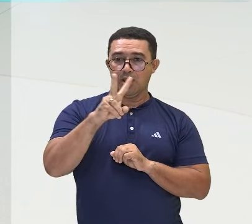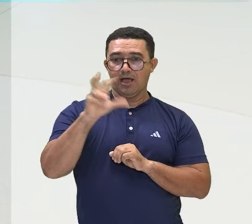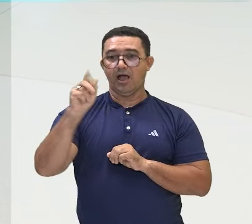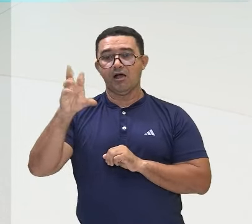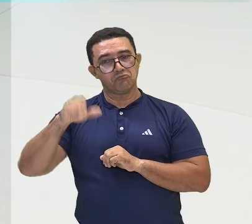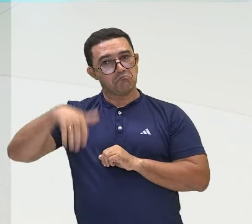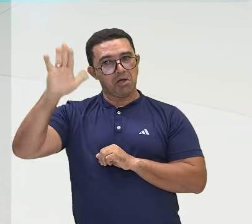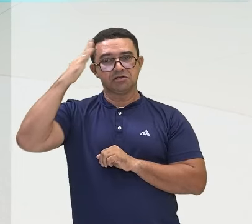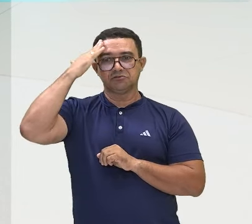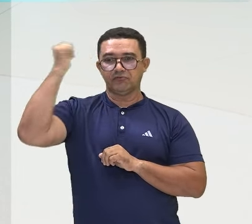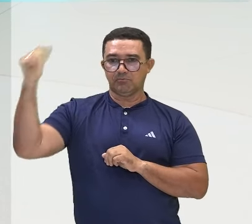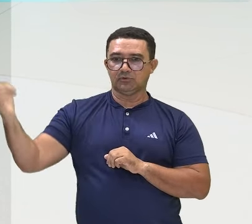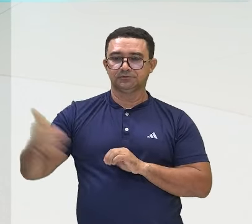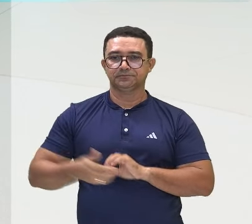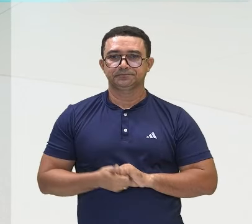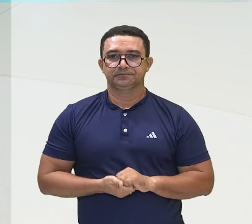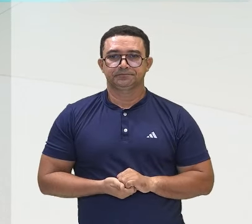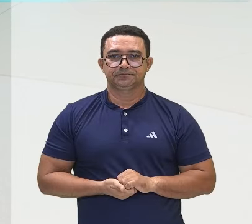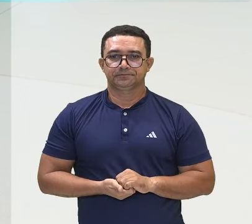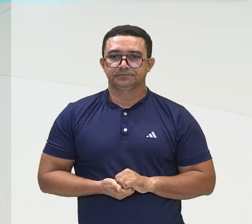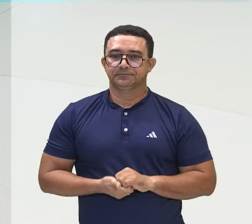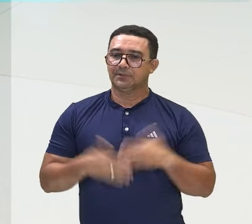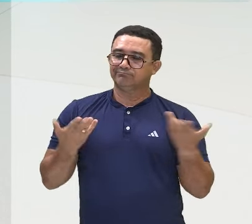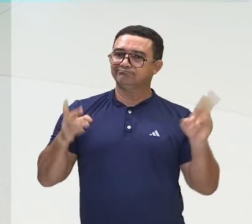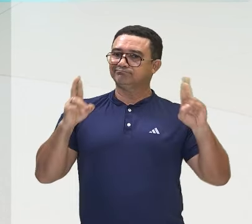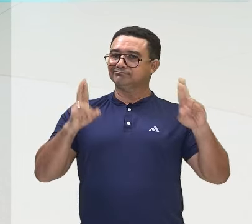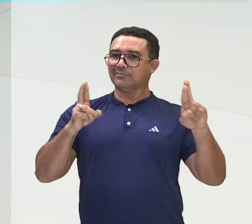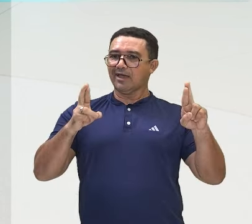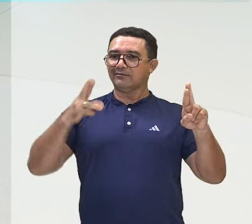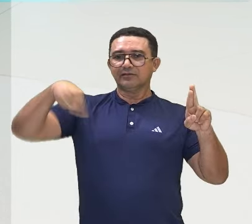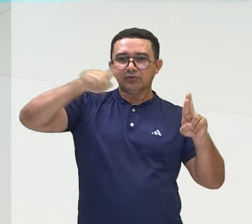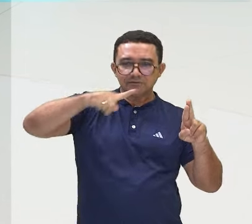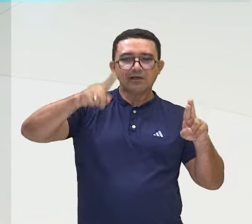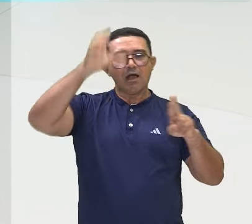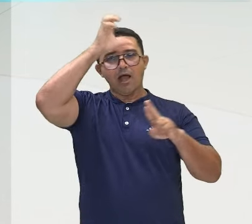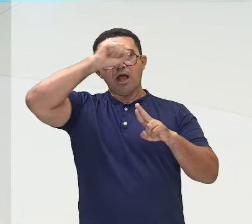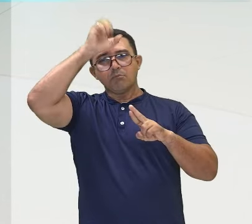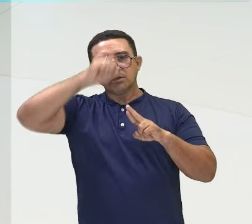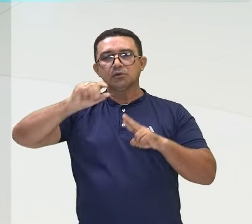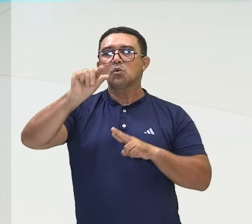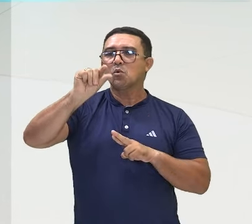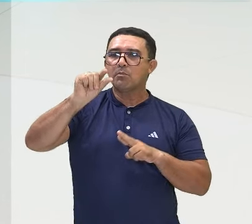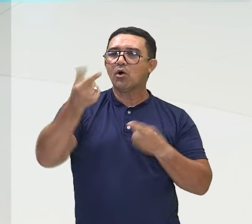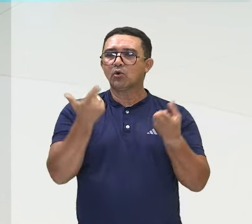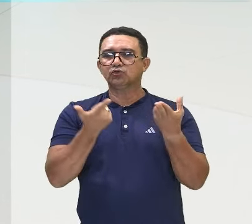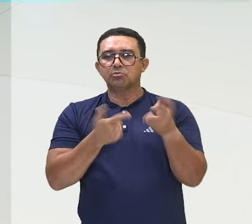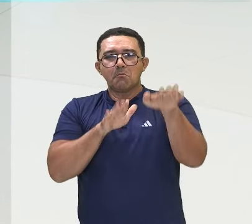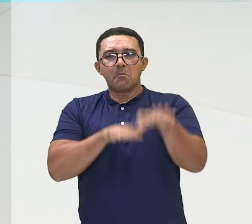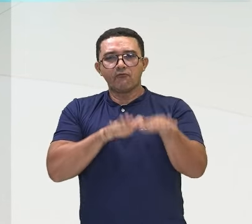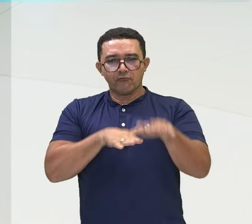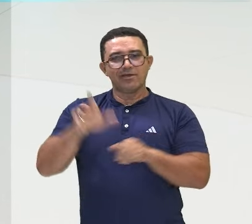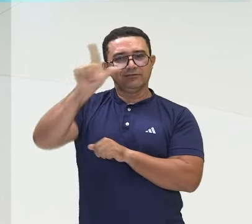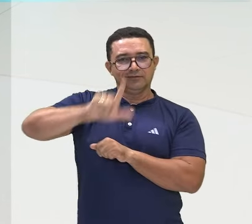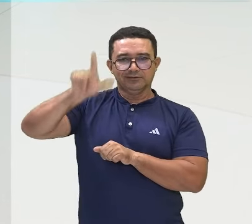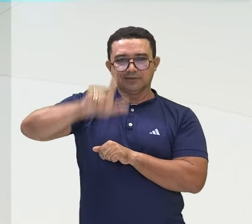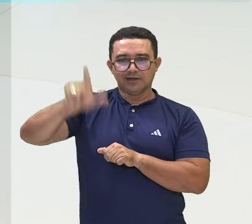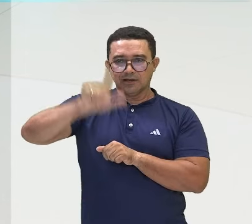outros estão à parte, tá bom, gente? Eu espero que, de fato, você tenha aprendido um pouquinho aí sobre a escola literária